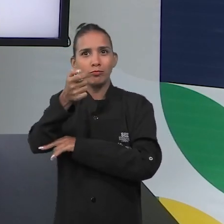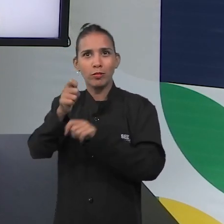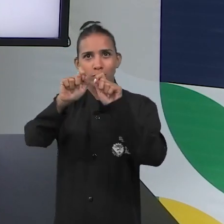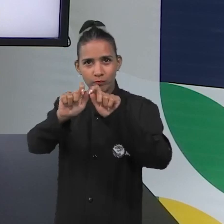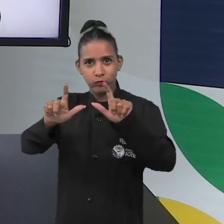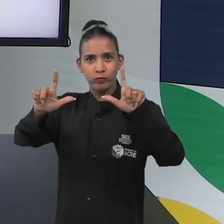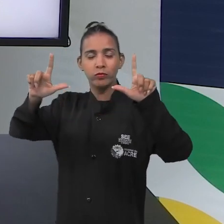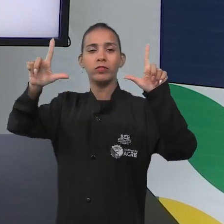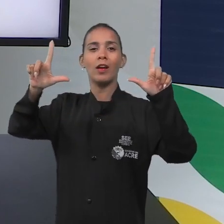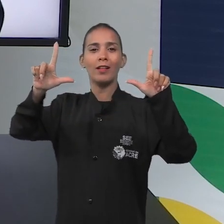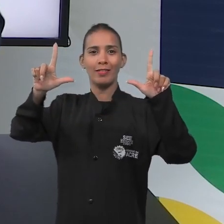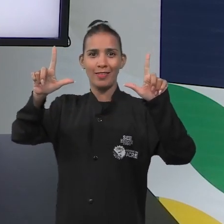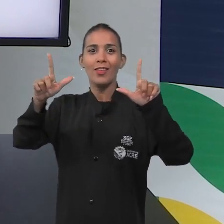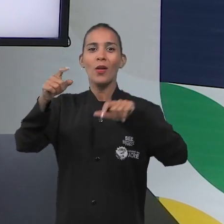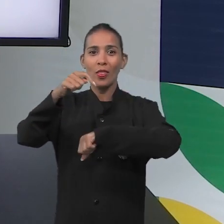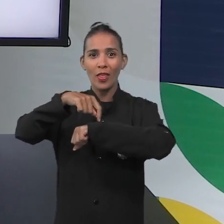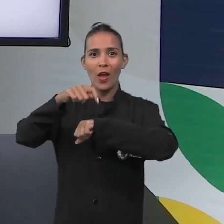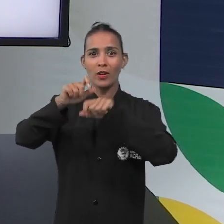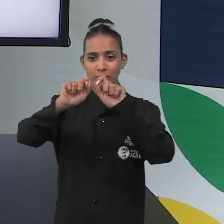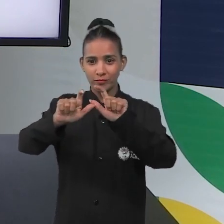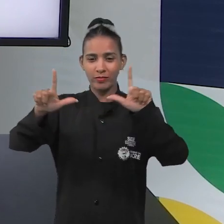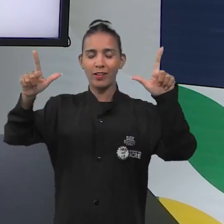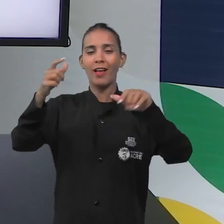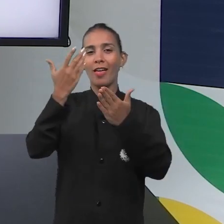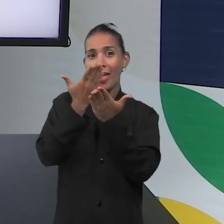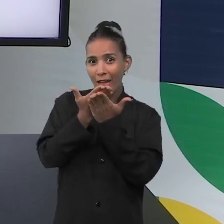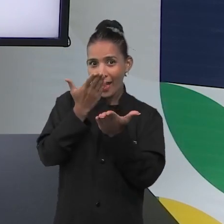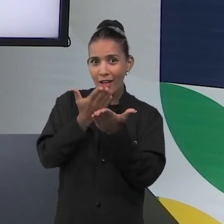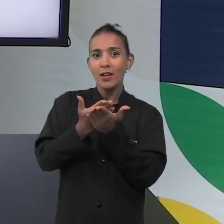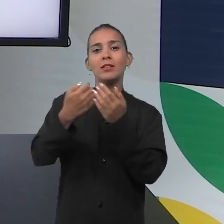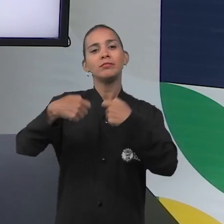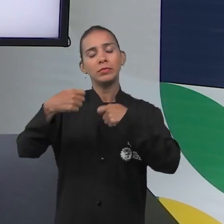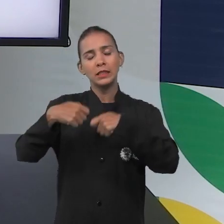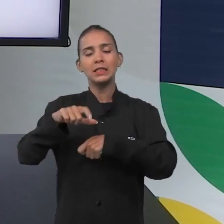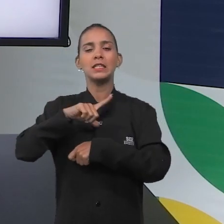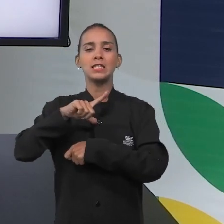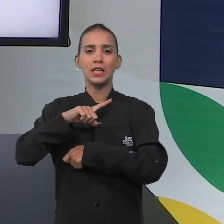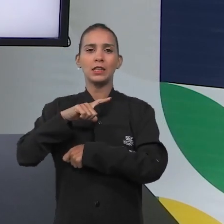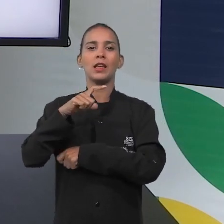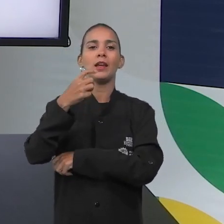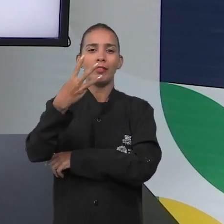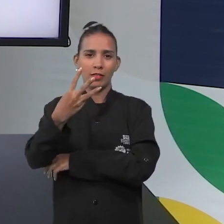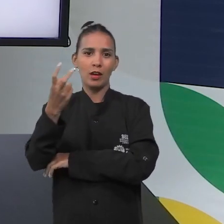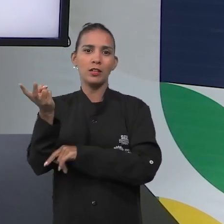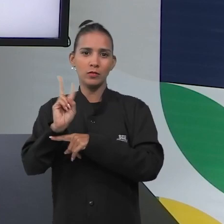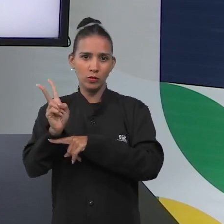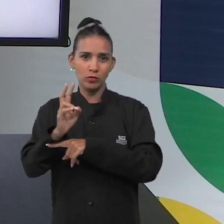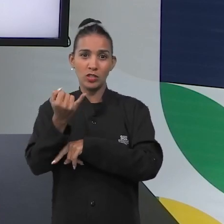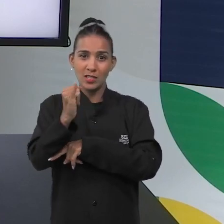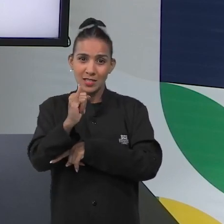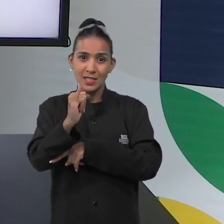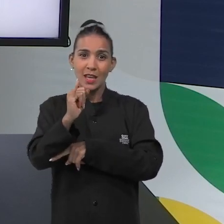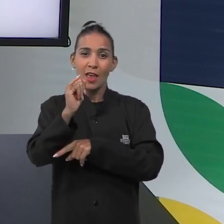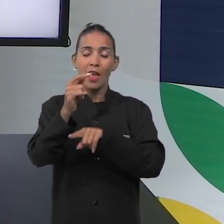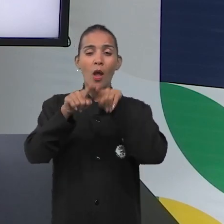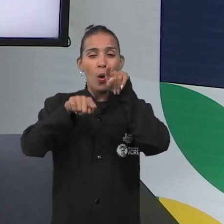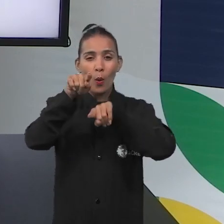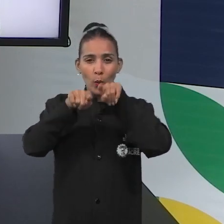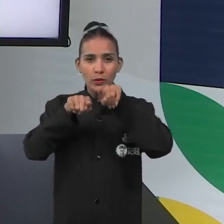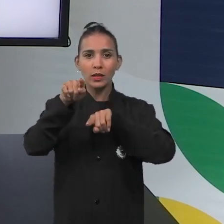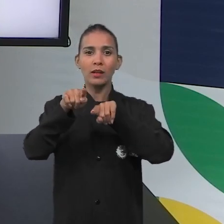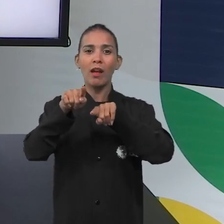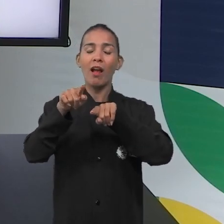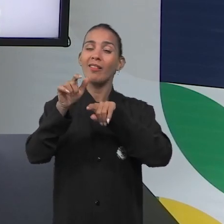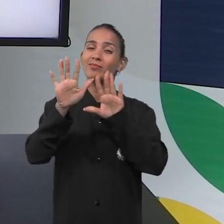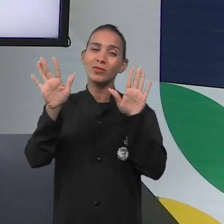aula, você precisa de 3 volts. Se eu colocar os dois polos para cima, no final vai ter quanto? 1,5. Então ele não